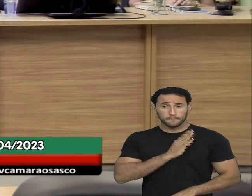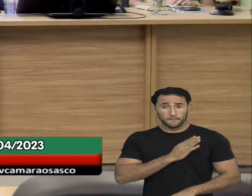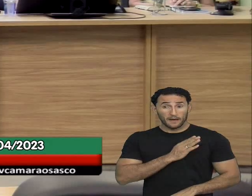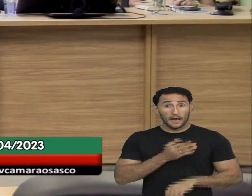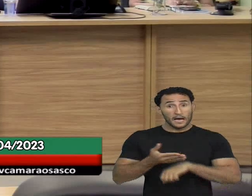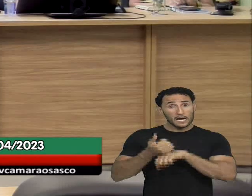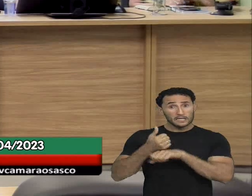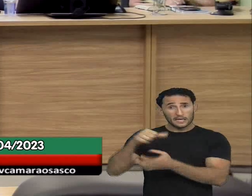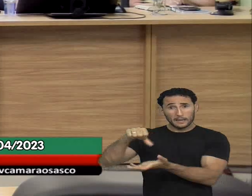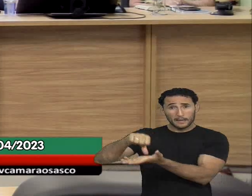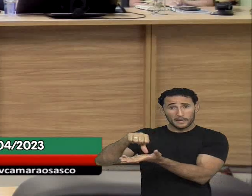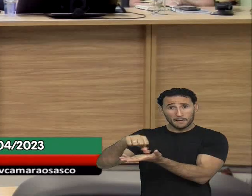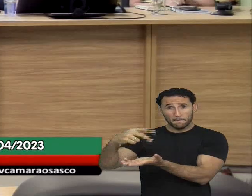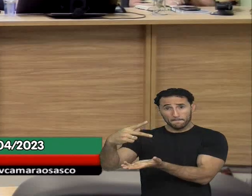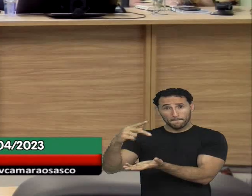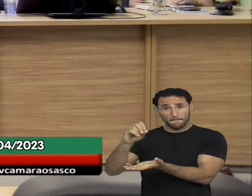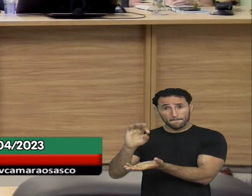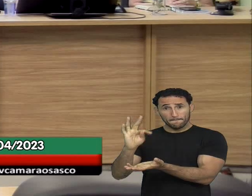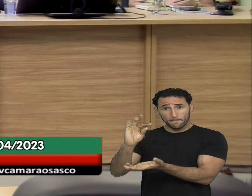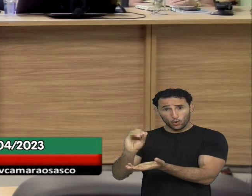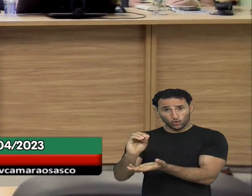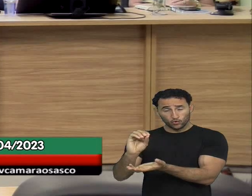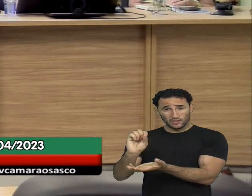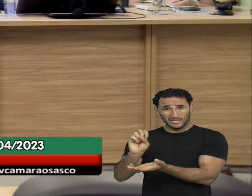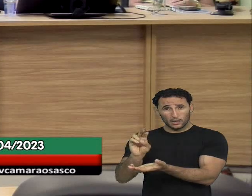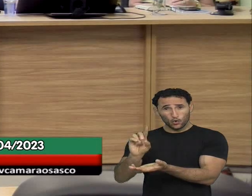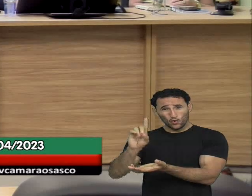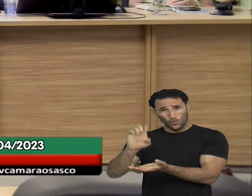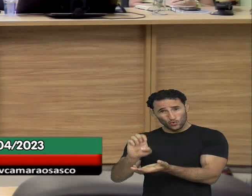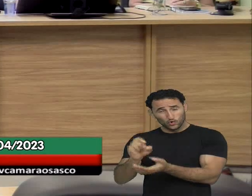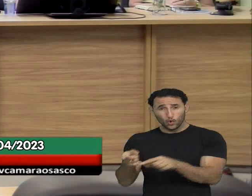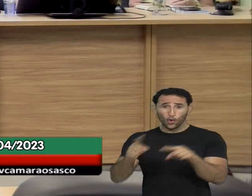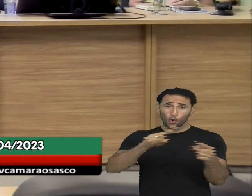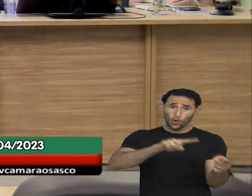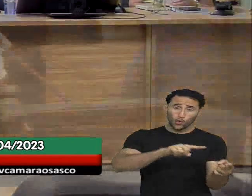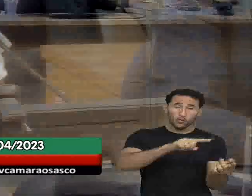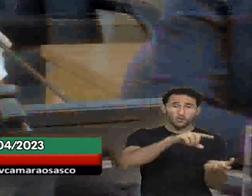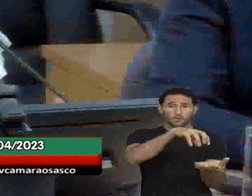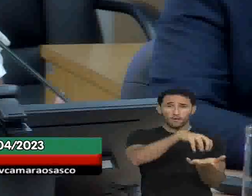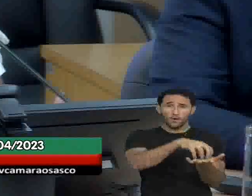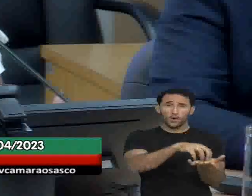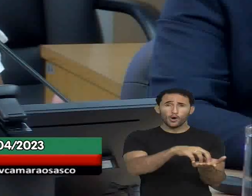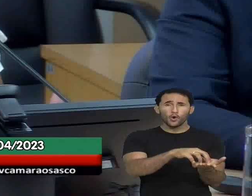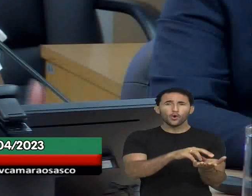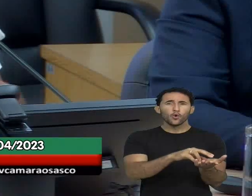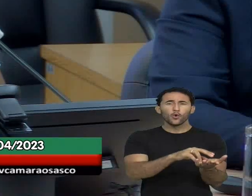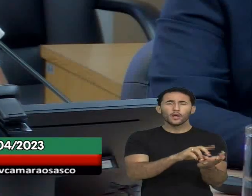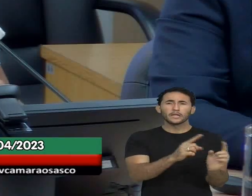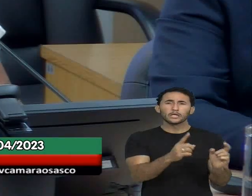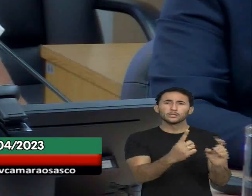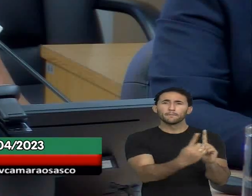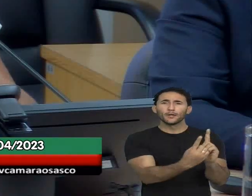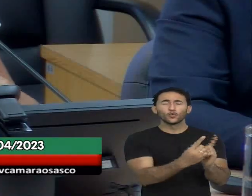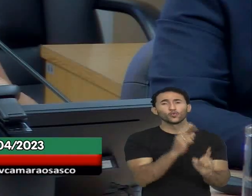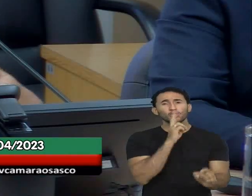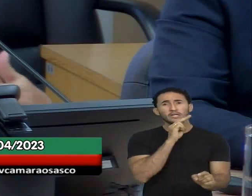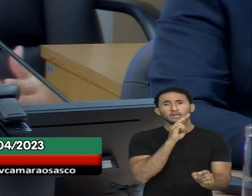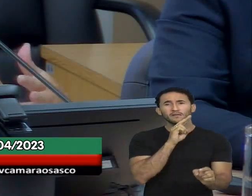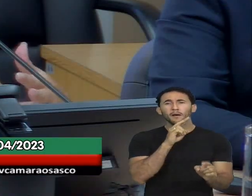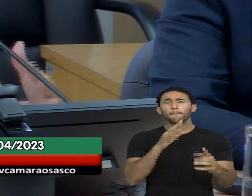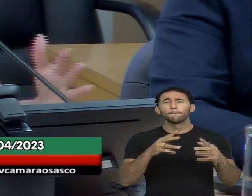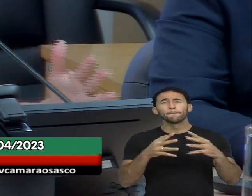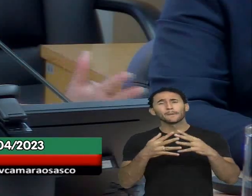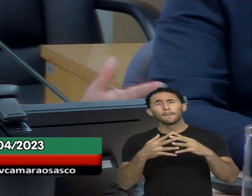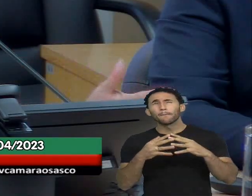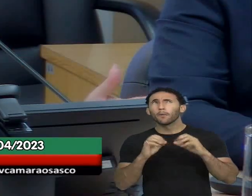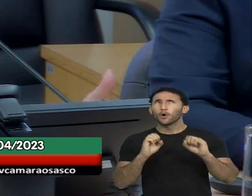posto de saúde, vai para a urgência, emergência, essas dores, né? Será que são confundidas também?